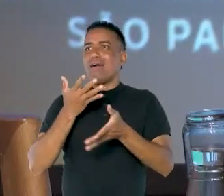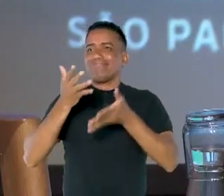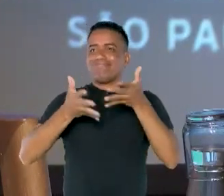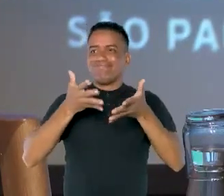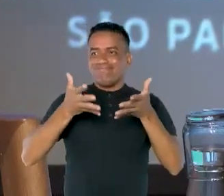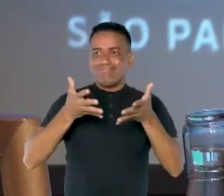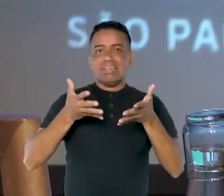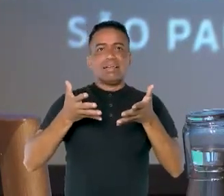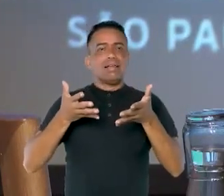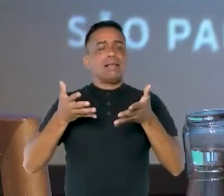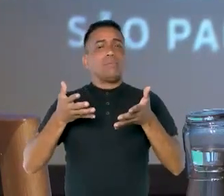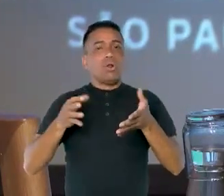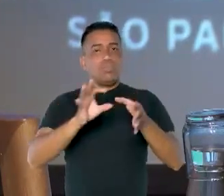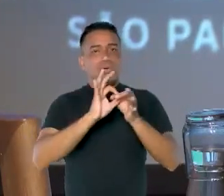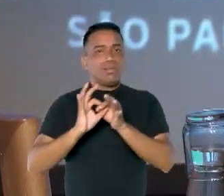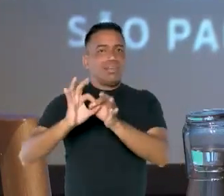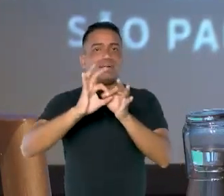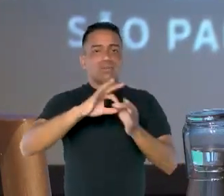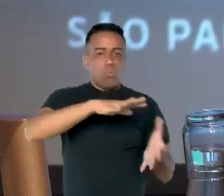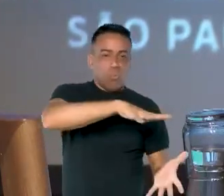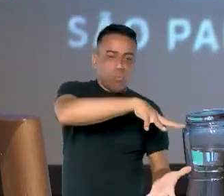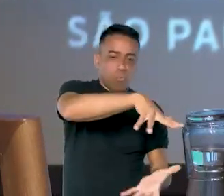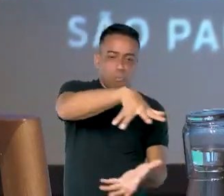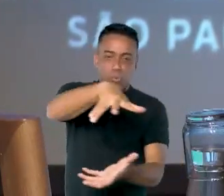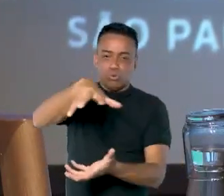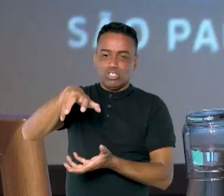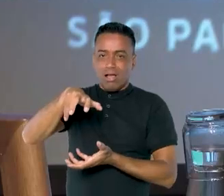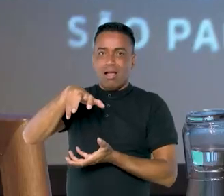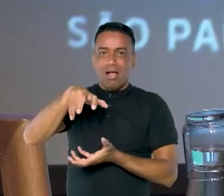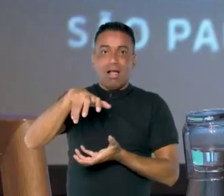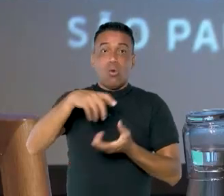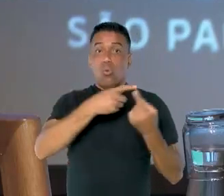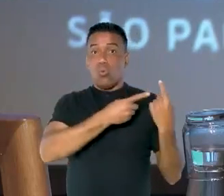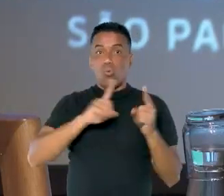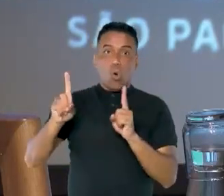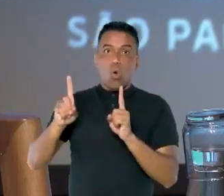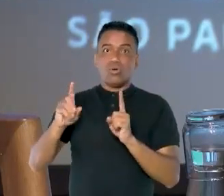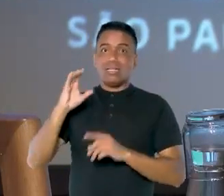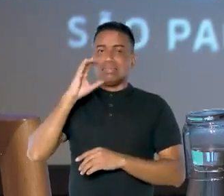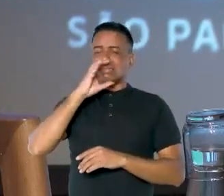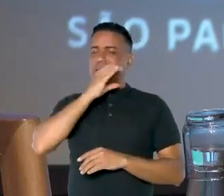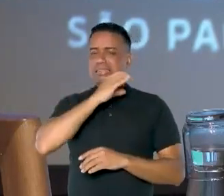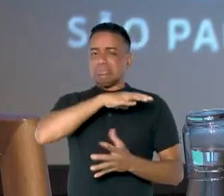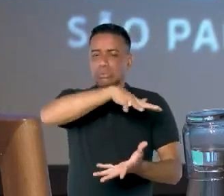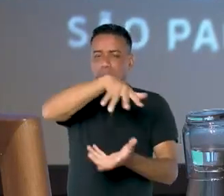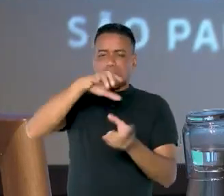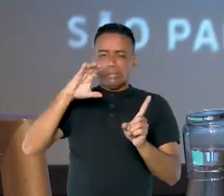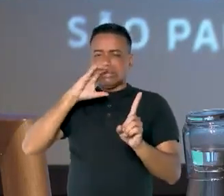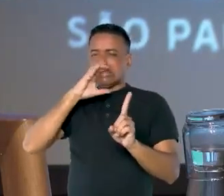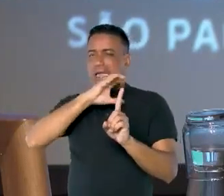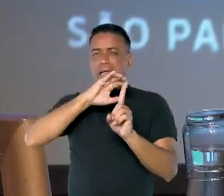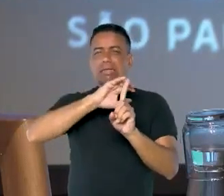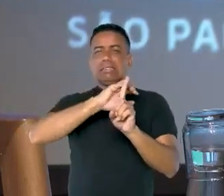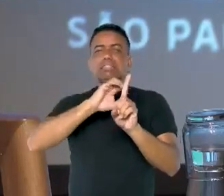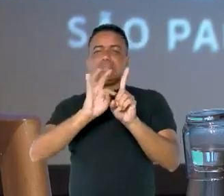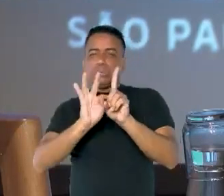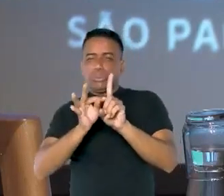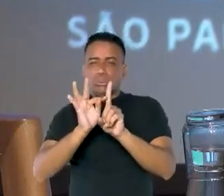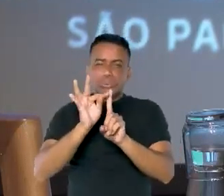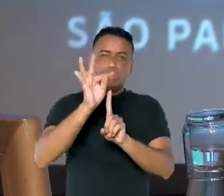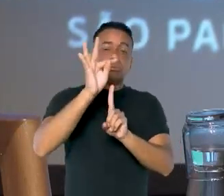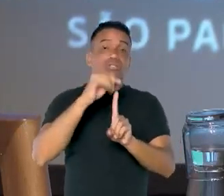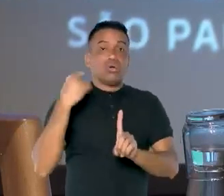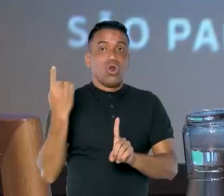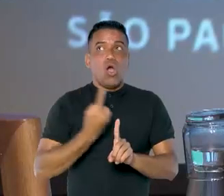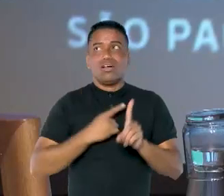da articulação mundial contra o aquecimento global. E nós vamos ter dificuldades